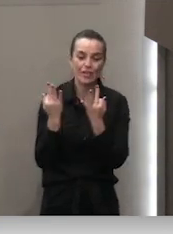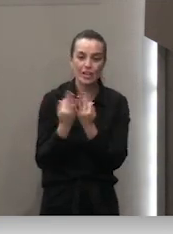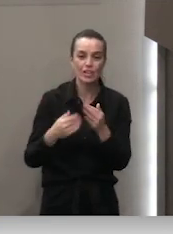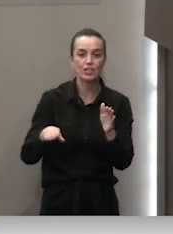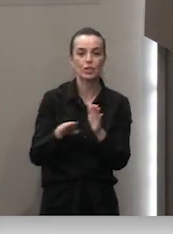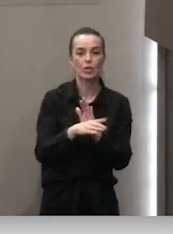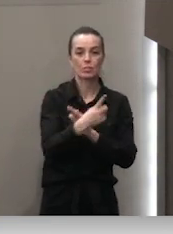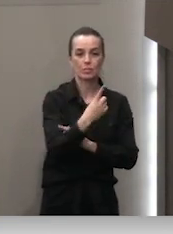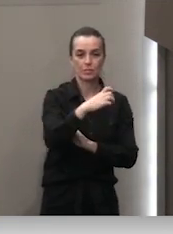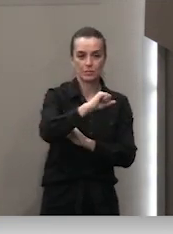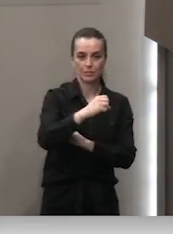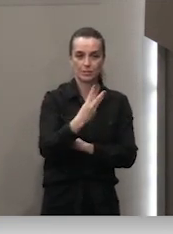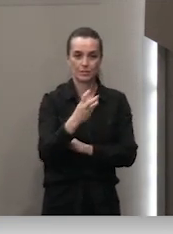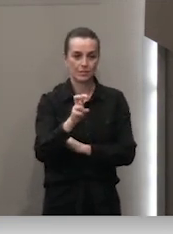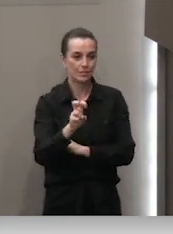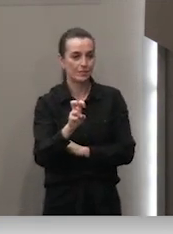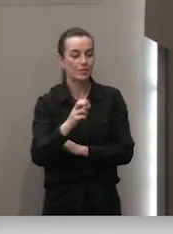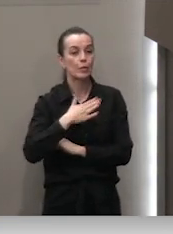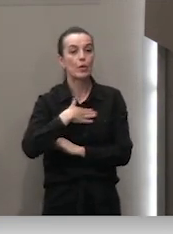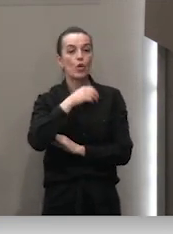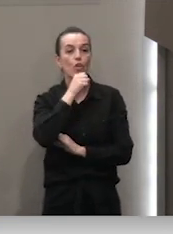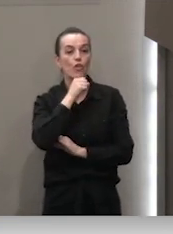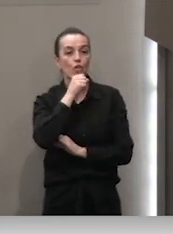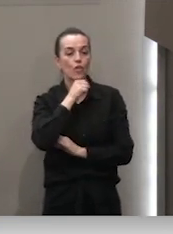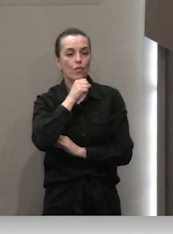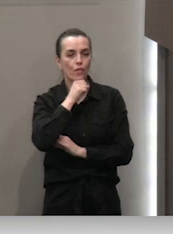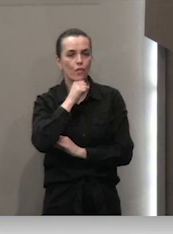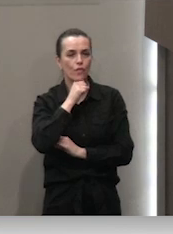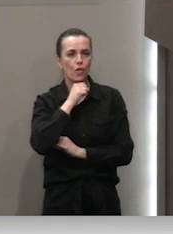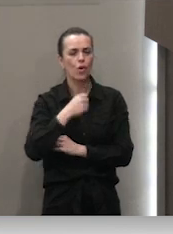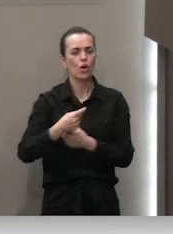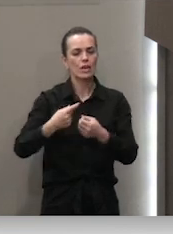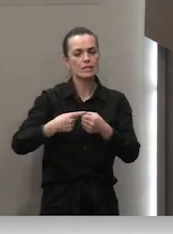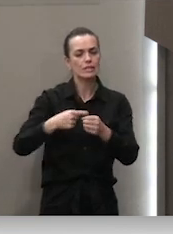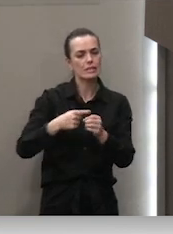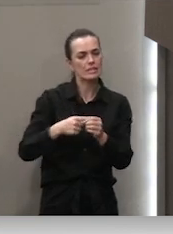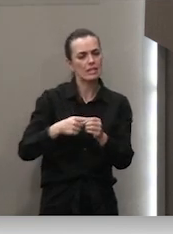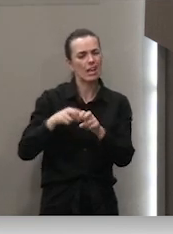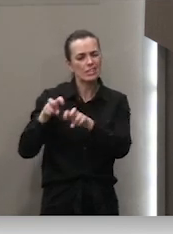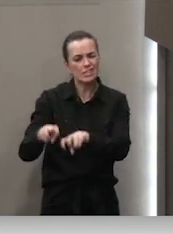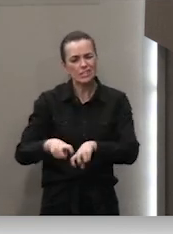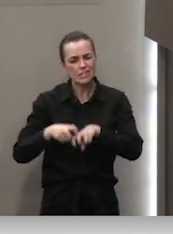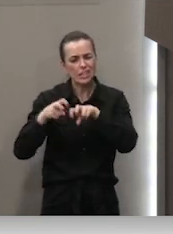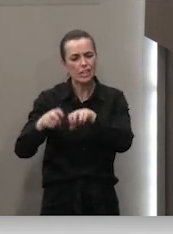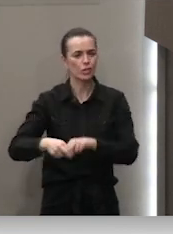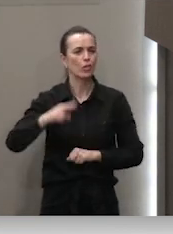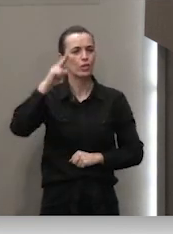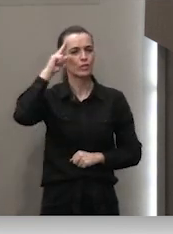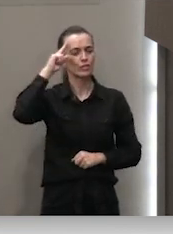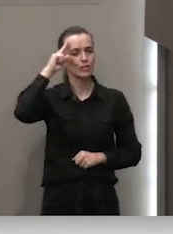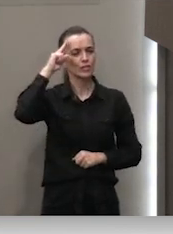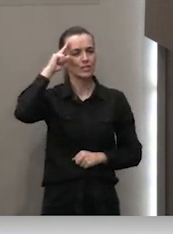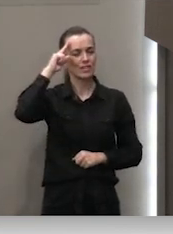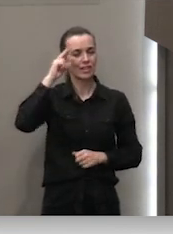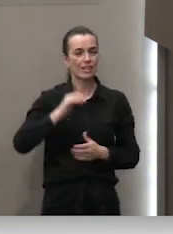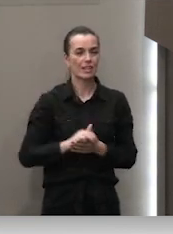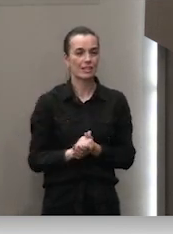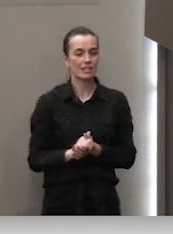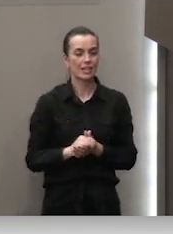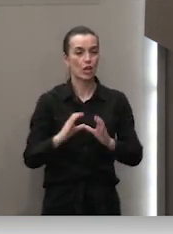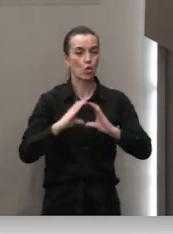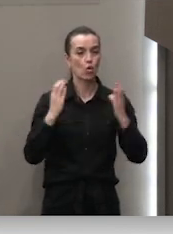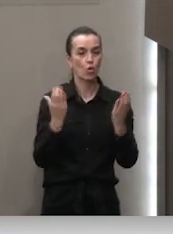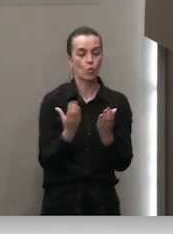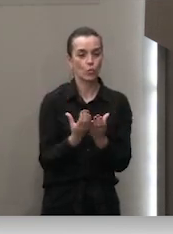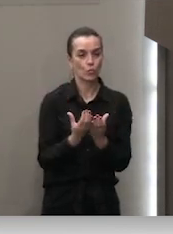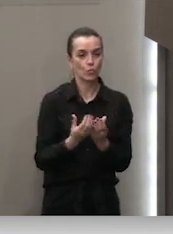1935, através dos meus avós que saíram lá do interior de Soledade, lá da comunidade de Rincão dos